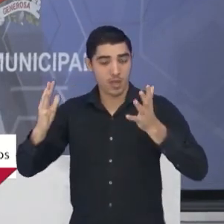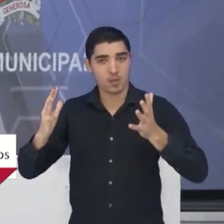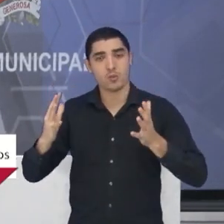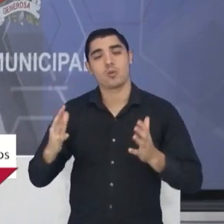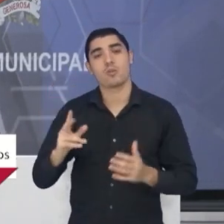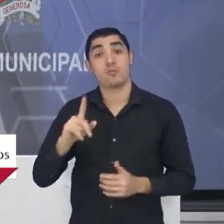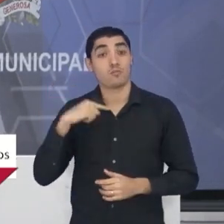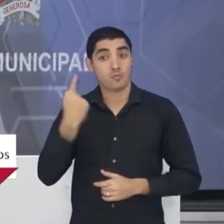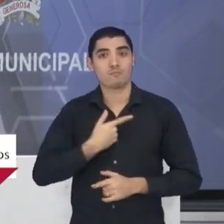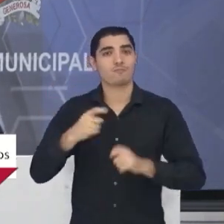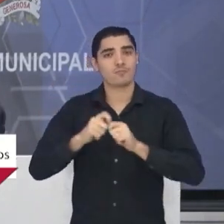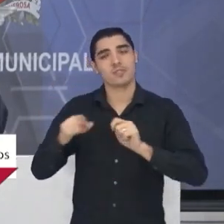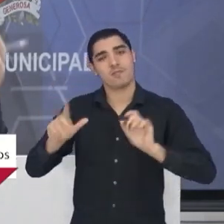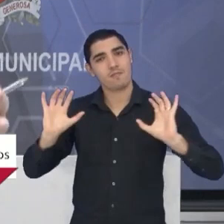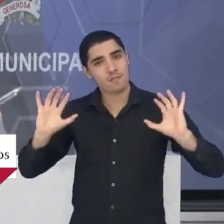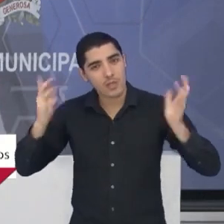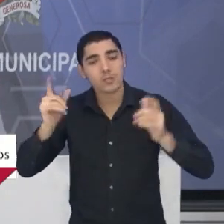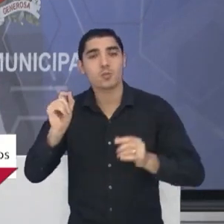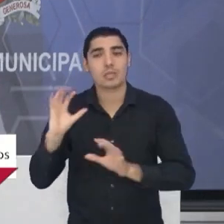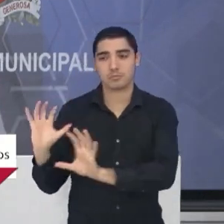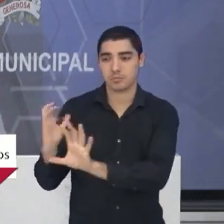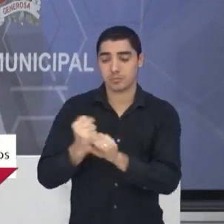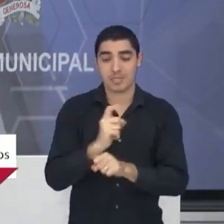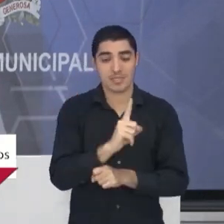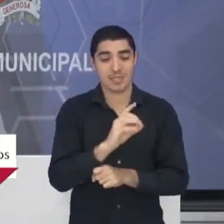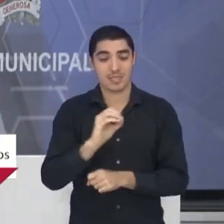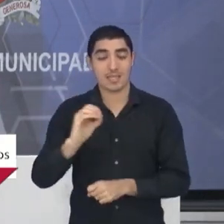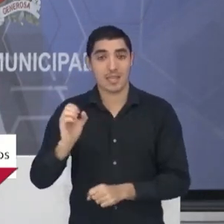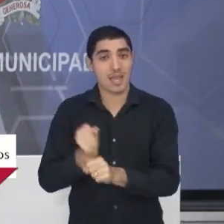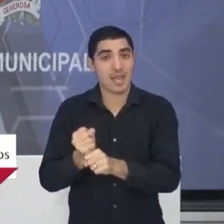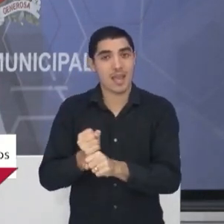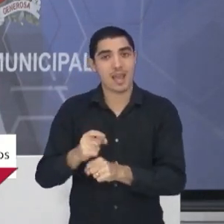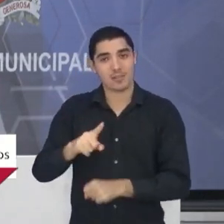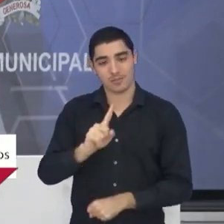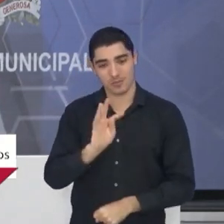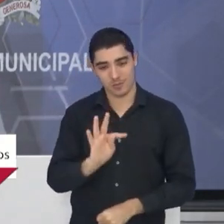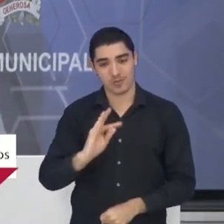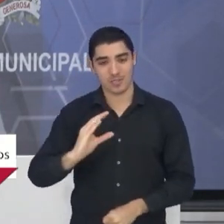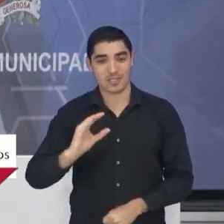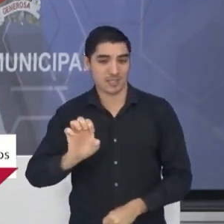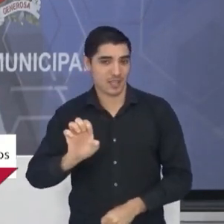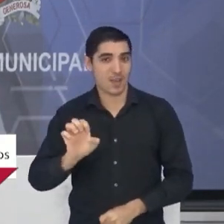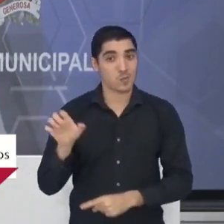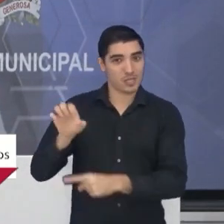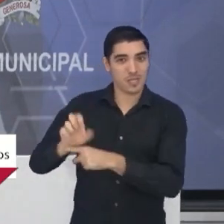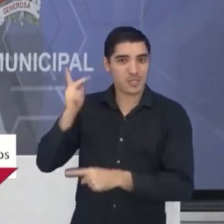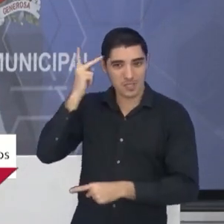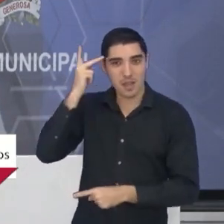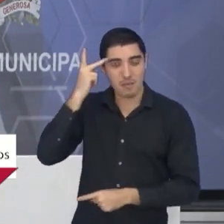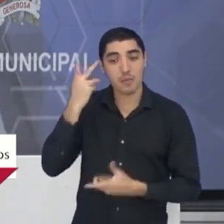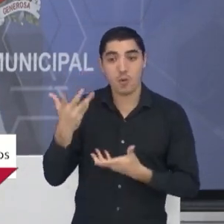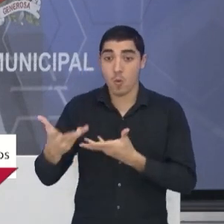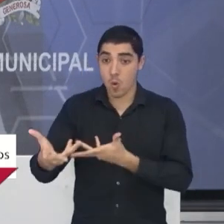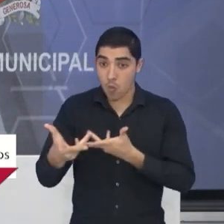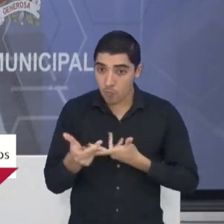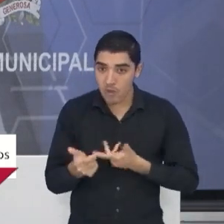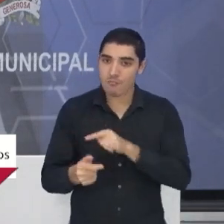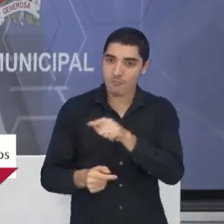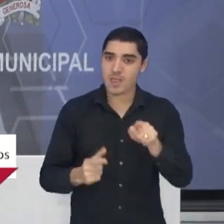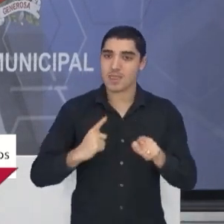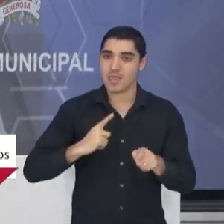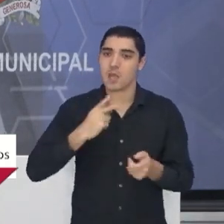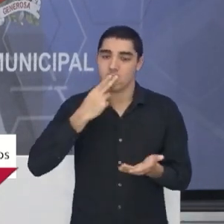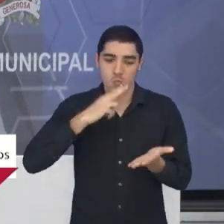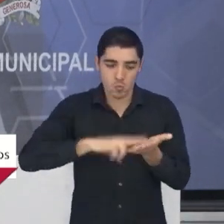uma grande festa em comemoração aos 100 anos do Tribunal de Contas do Estado de São Paulo então o convite onde tem o care code para efetivar a